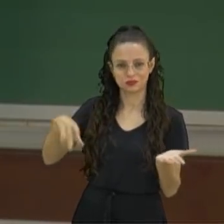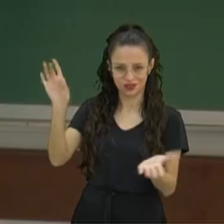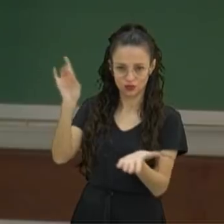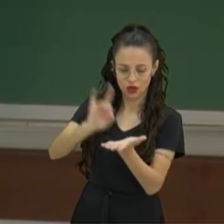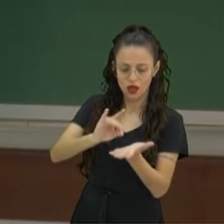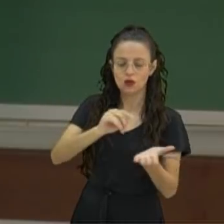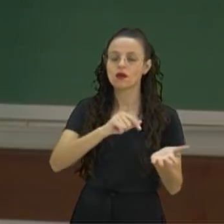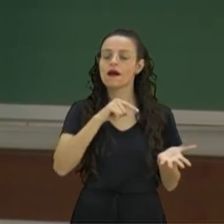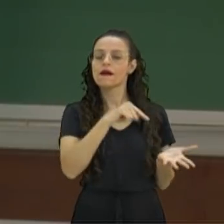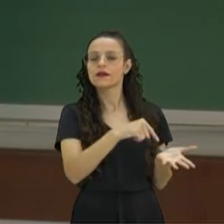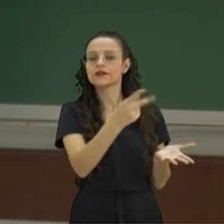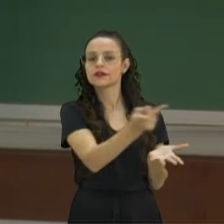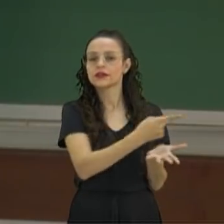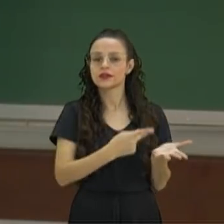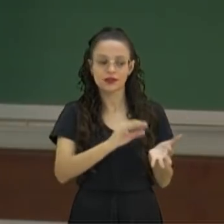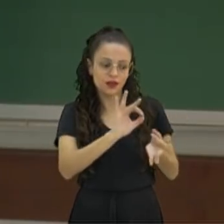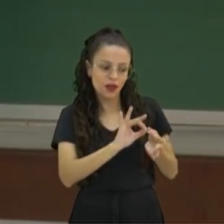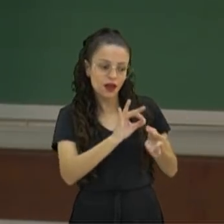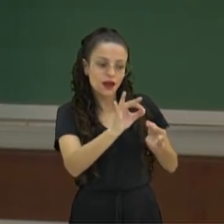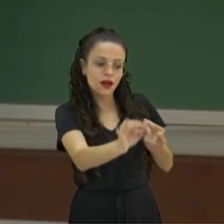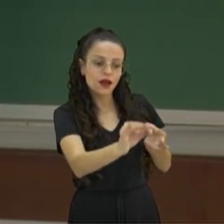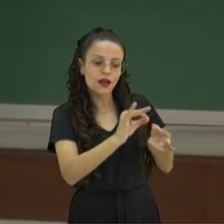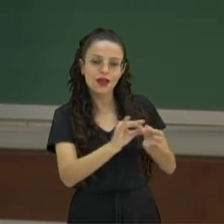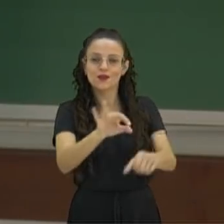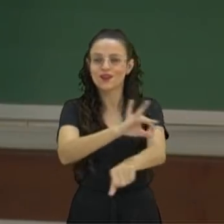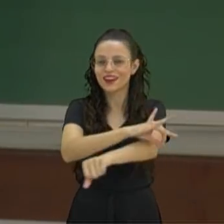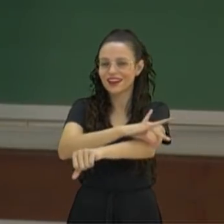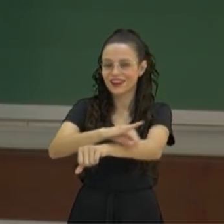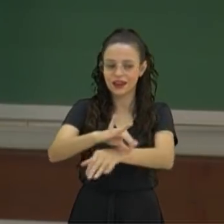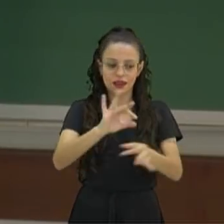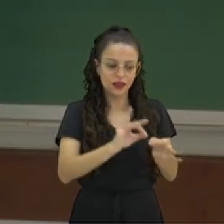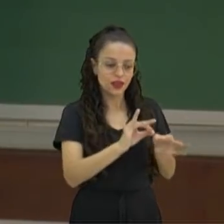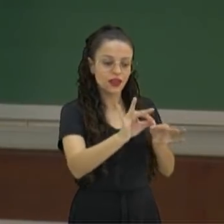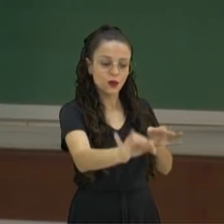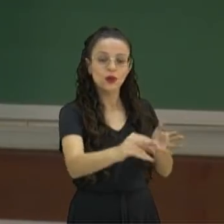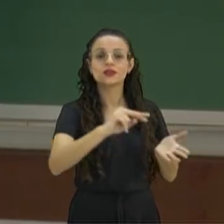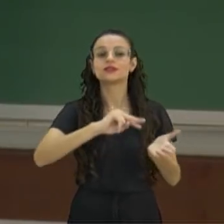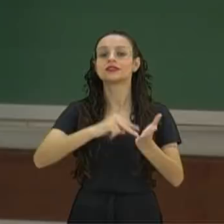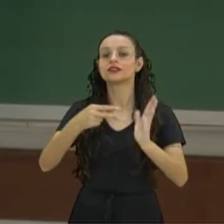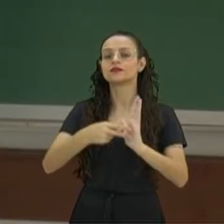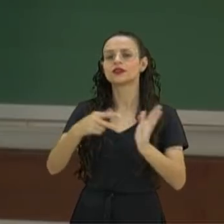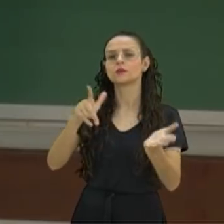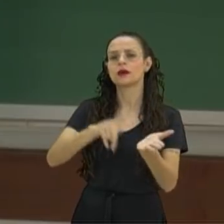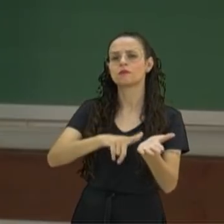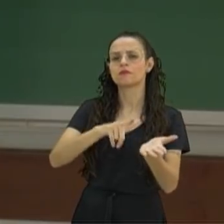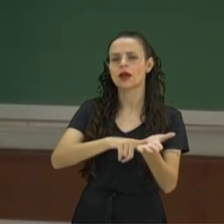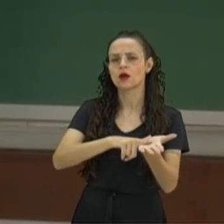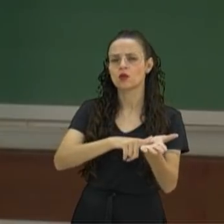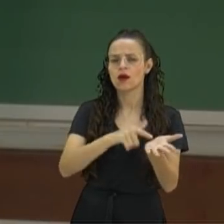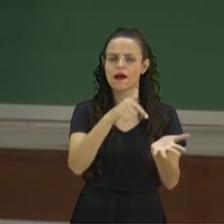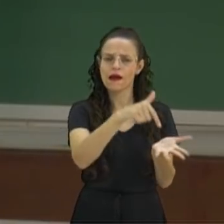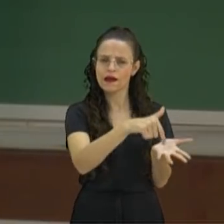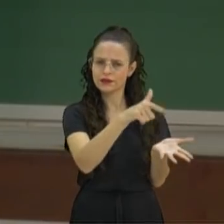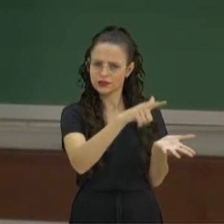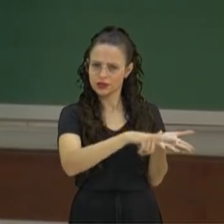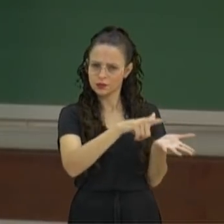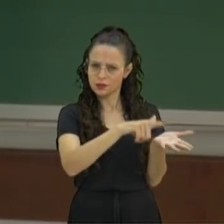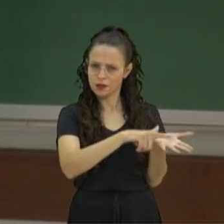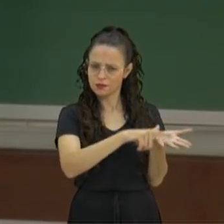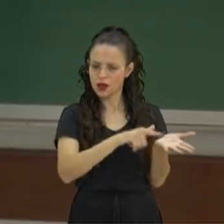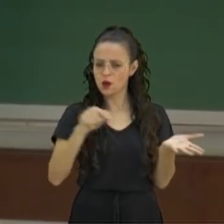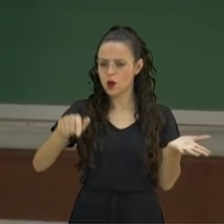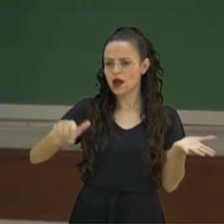eu vou ter ali a régua que indica para nós que isso daqui é no papel. Qual é a relação do que está representado no